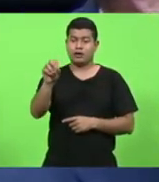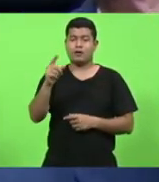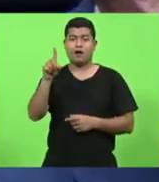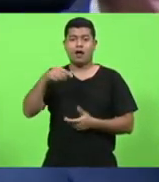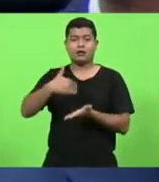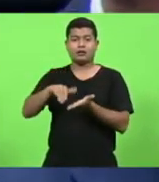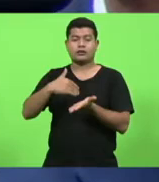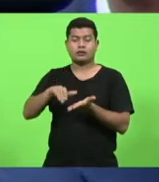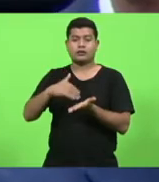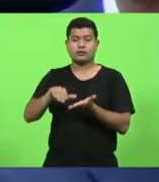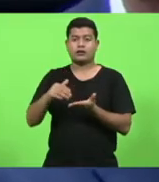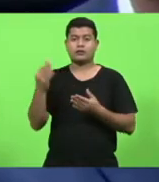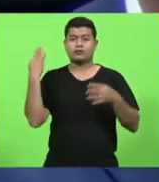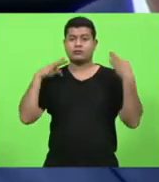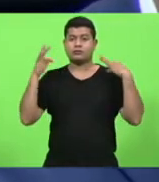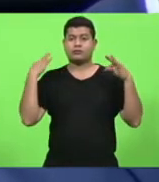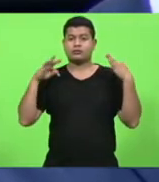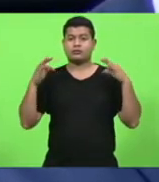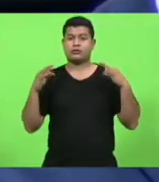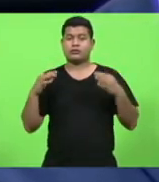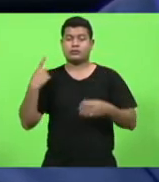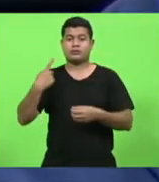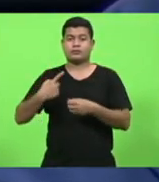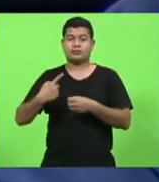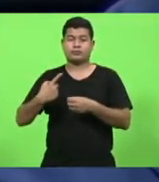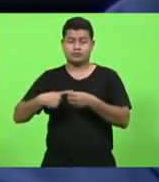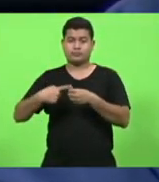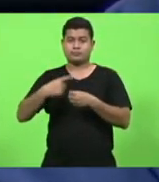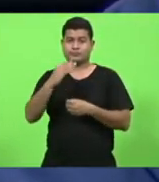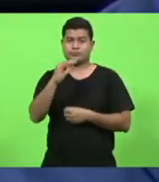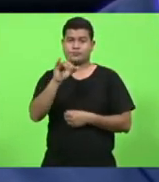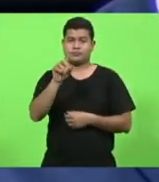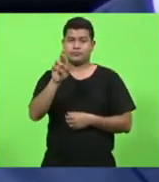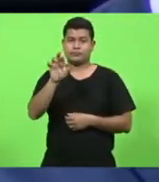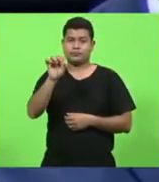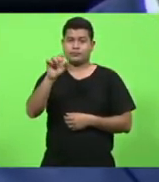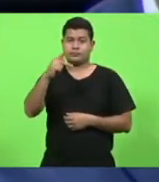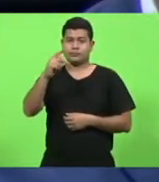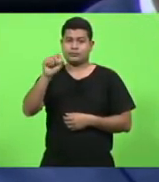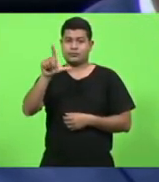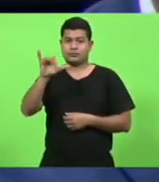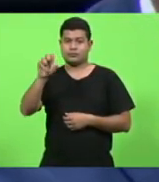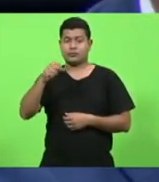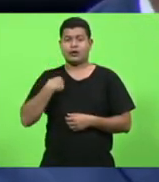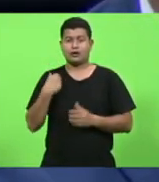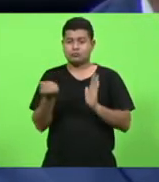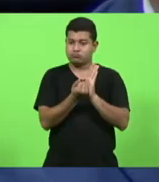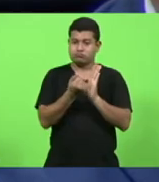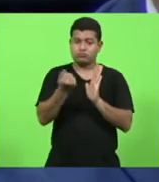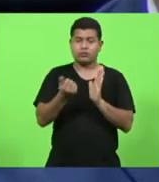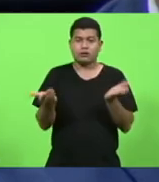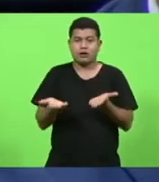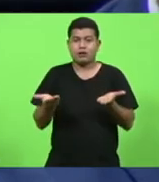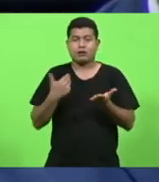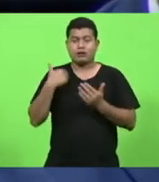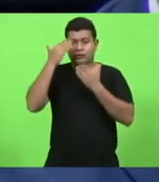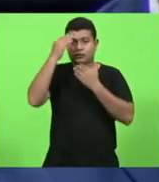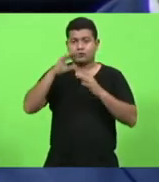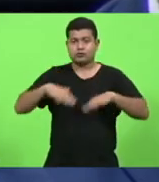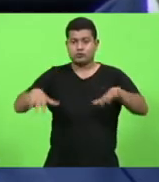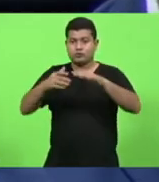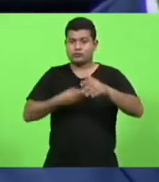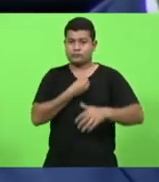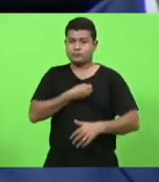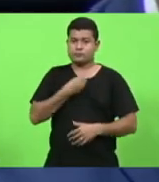secretário de turismo de Siderópolis. Então, fazer esses registros, senhor presidente, agradecendo a presença de todos.